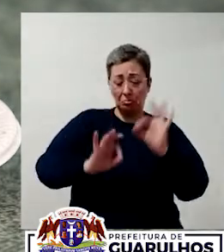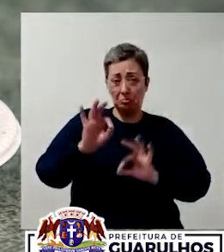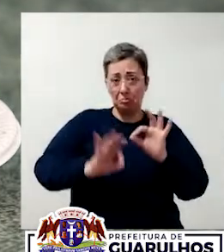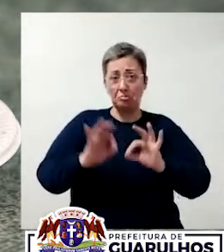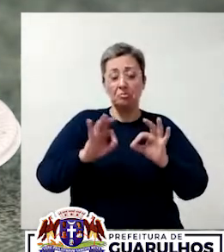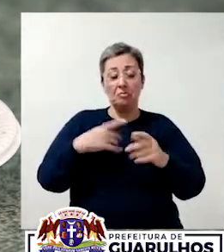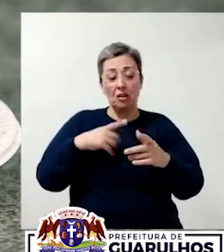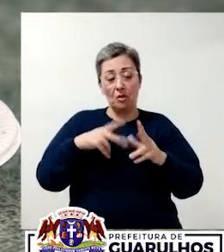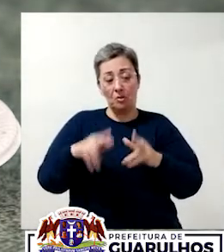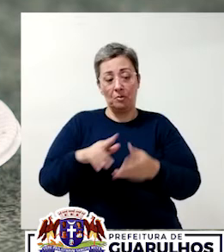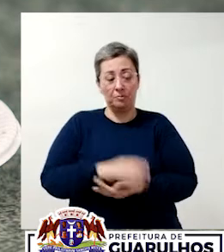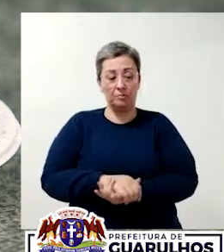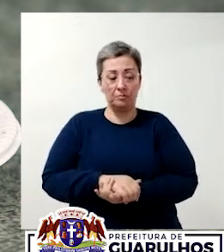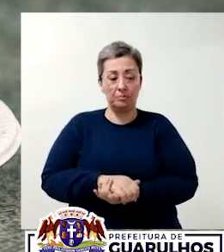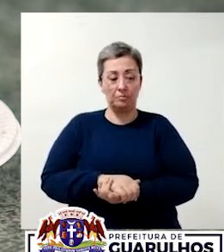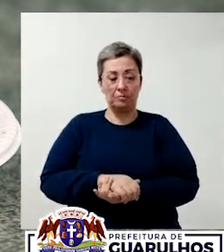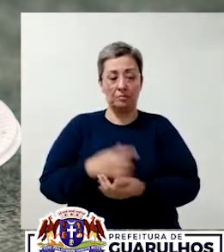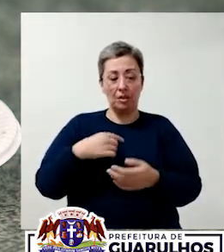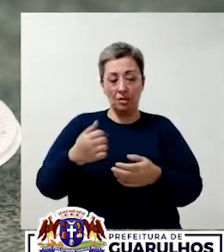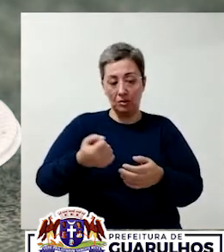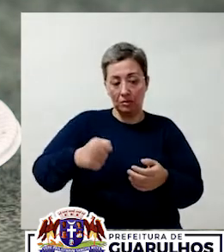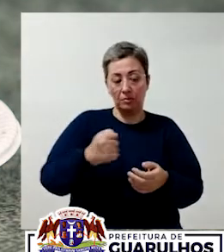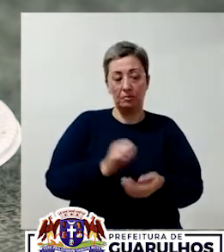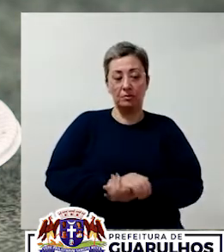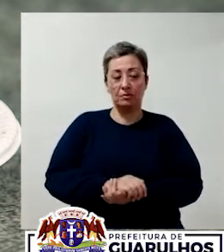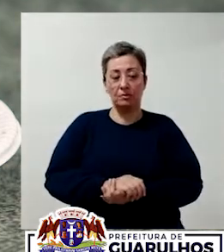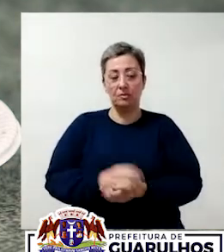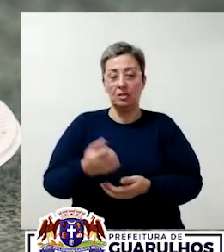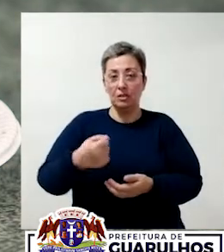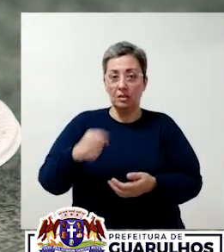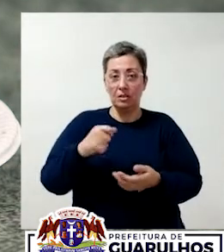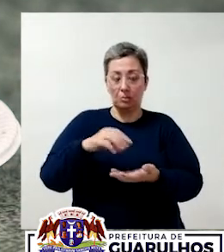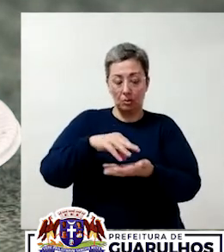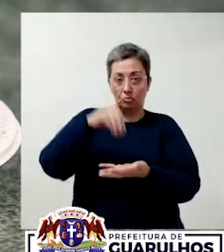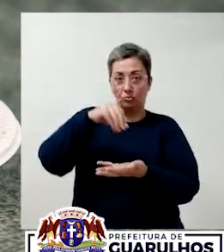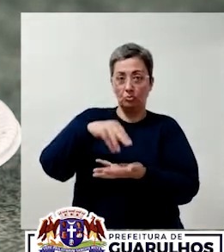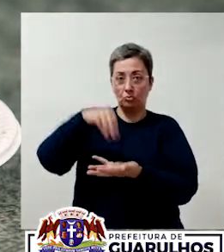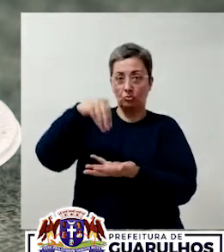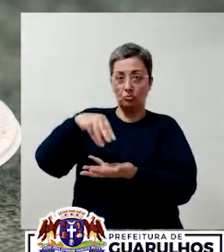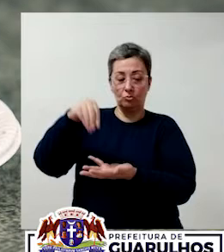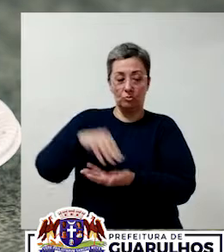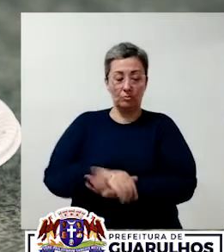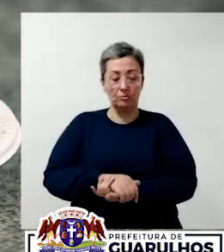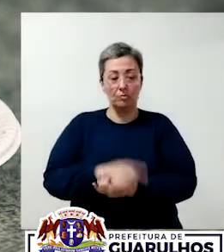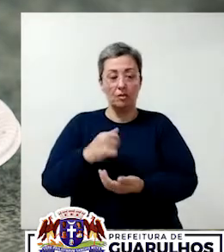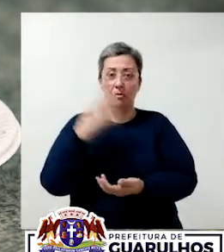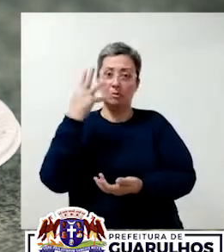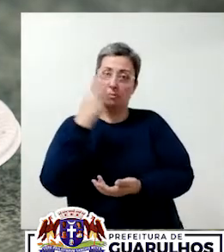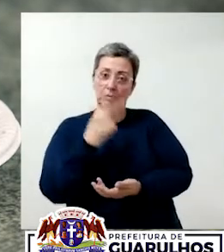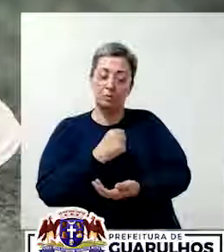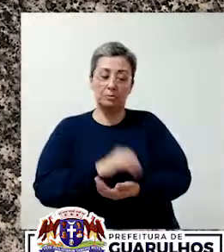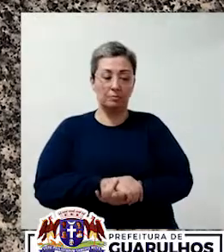hoje, bolo da vovó, você pode dar o seu toque final. Você pode, como a Marô está fazendo aqui, fazendo